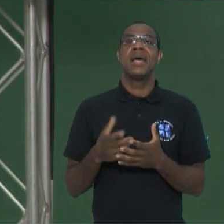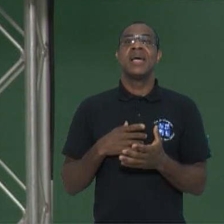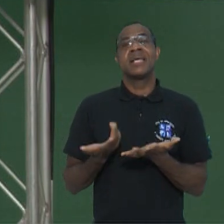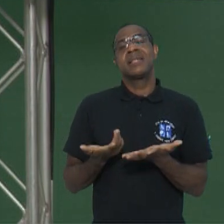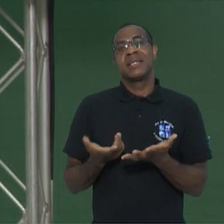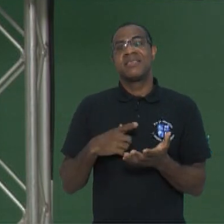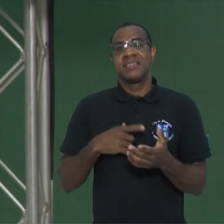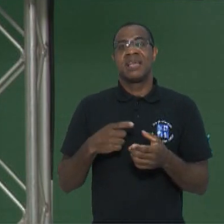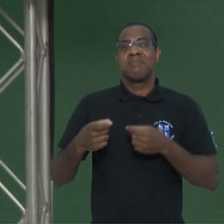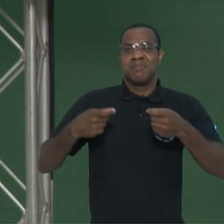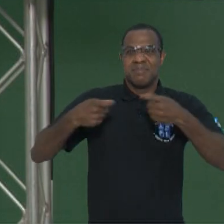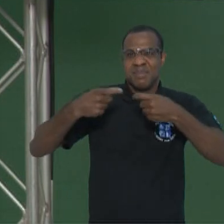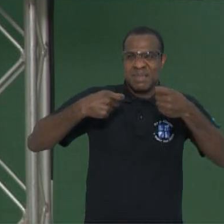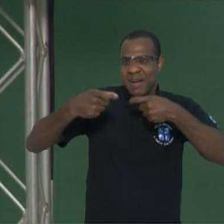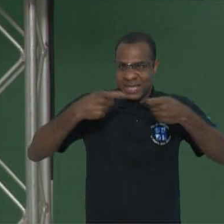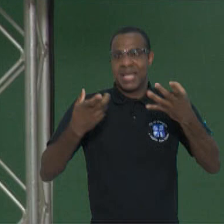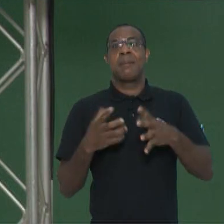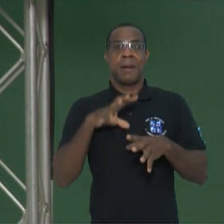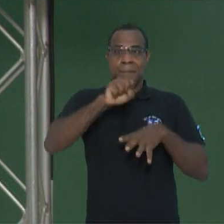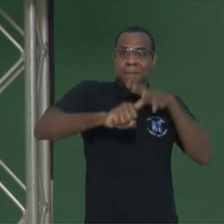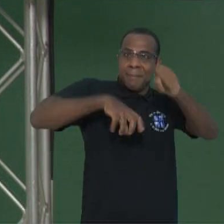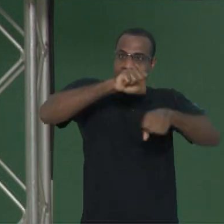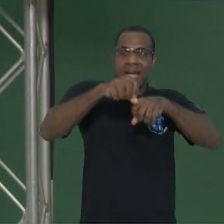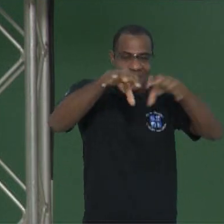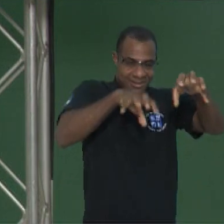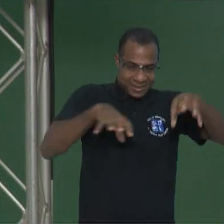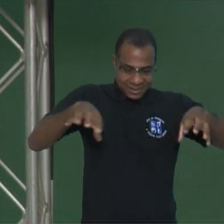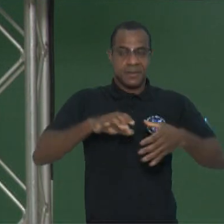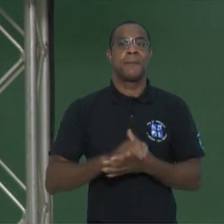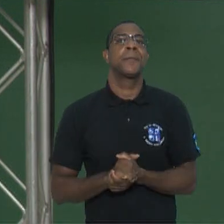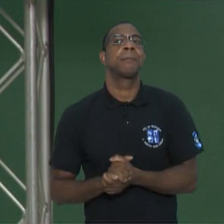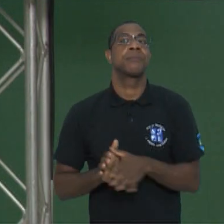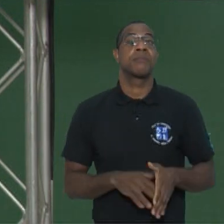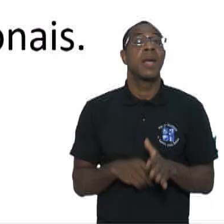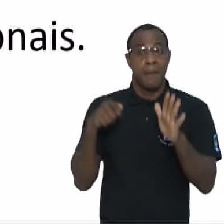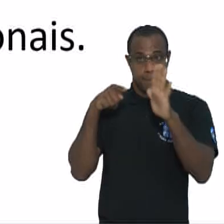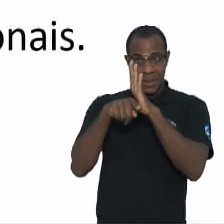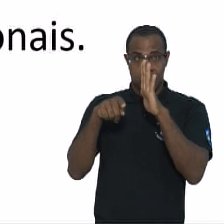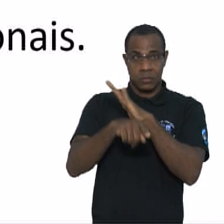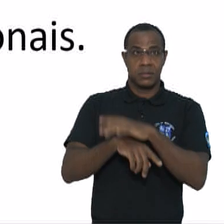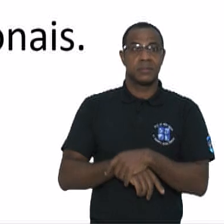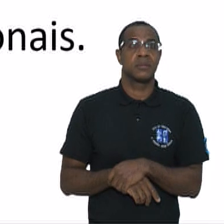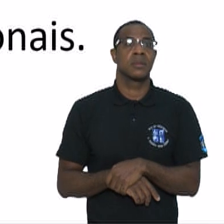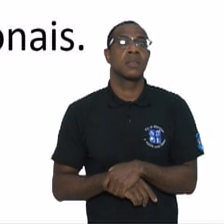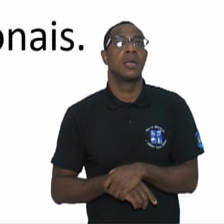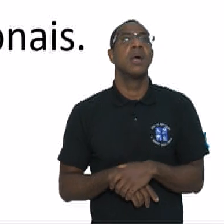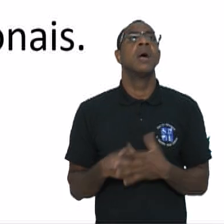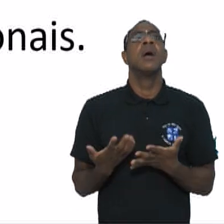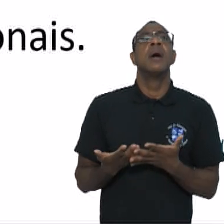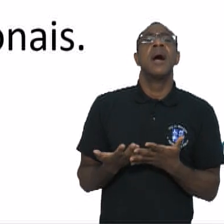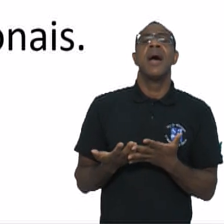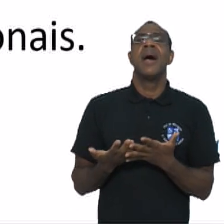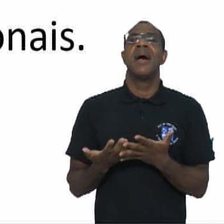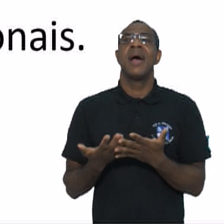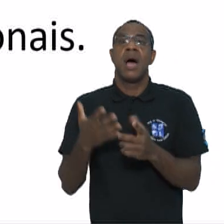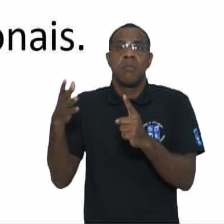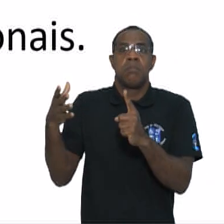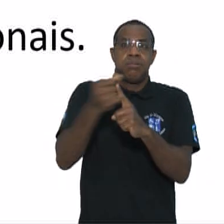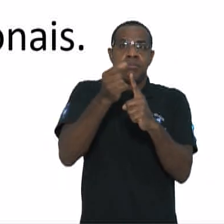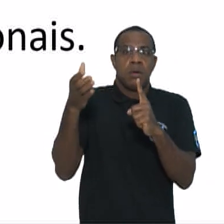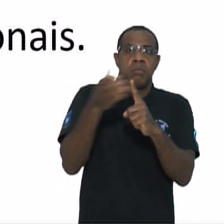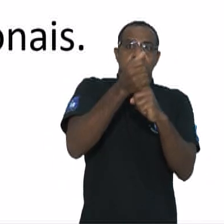áreas. Perguntinha lá para dar uma respirada, né? Entre os motivos da dominação europeia no mundo,